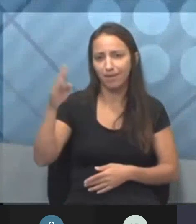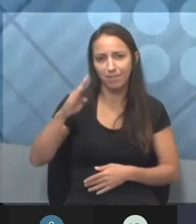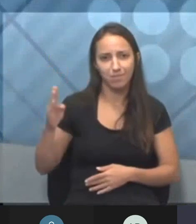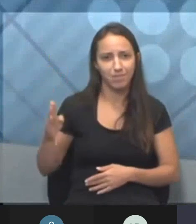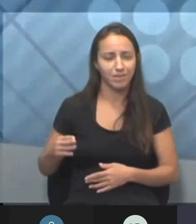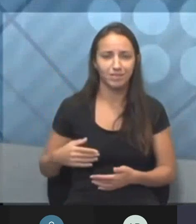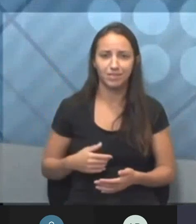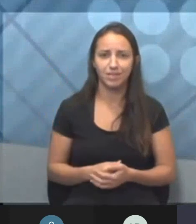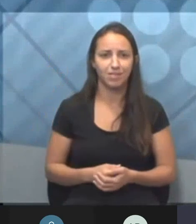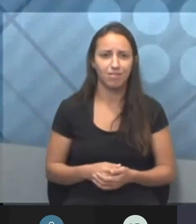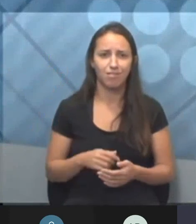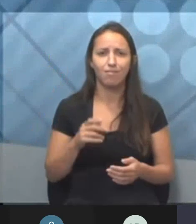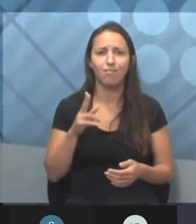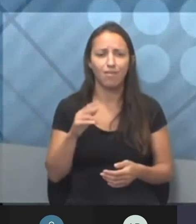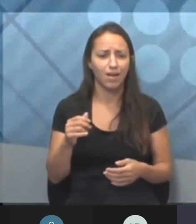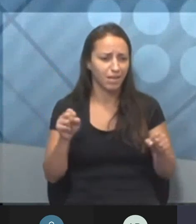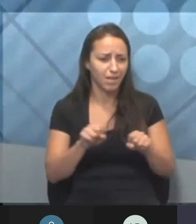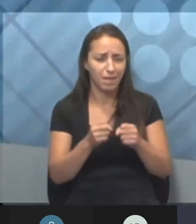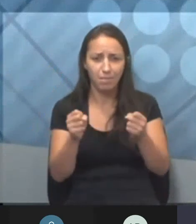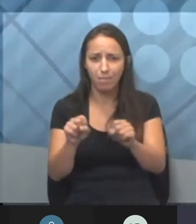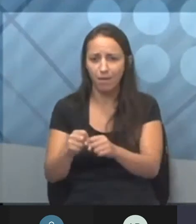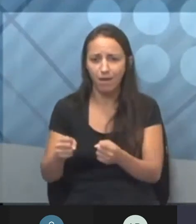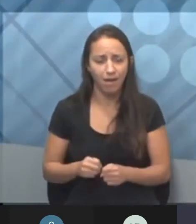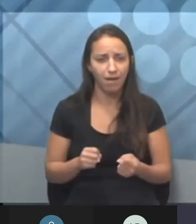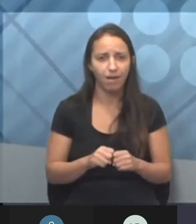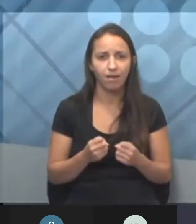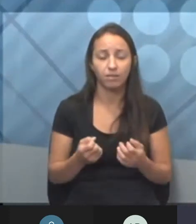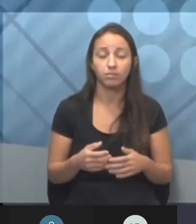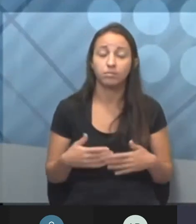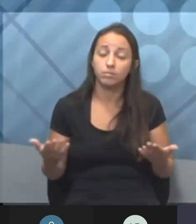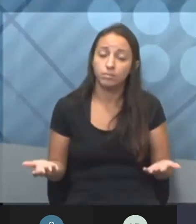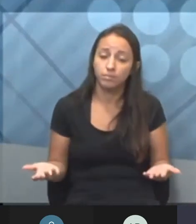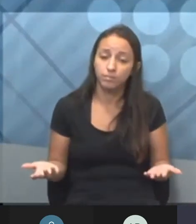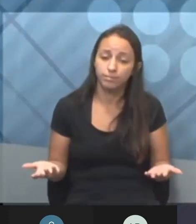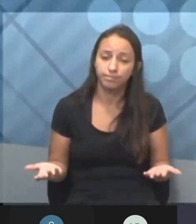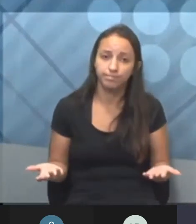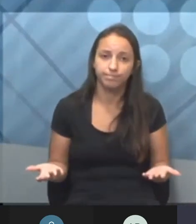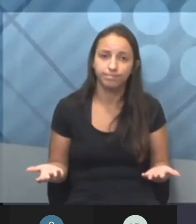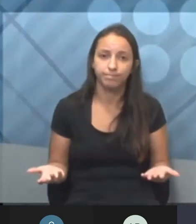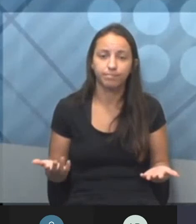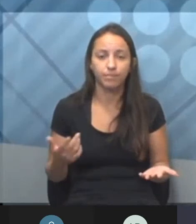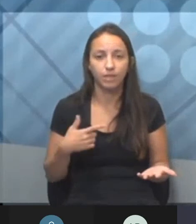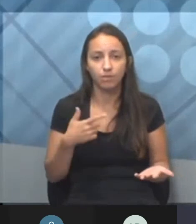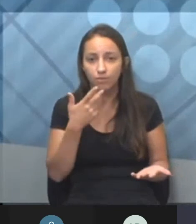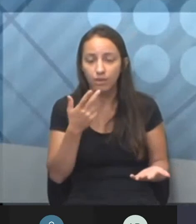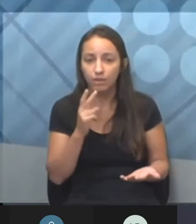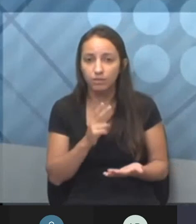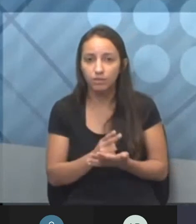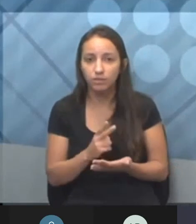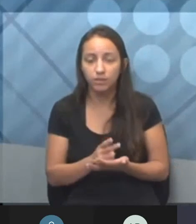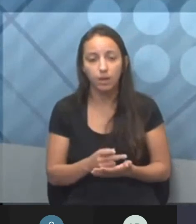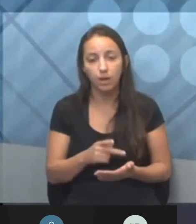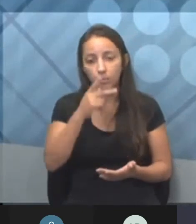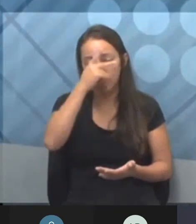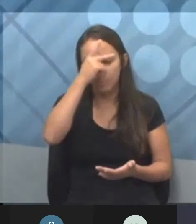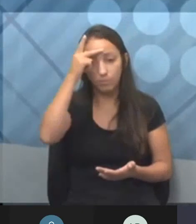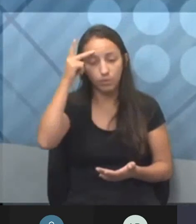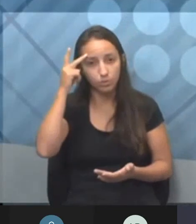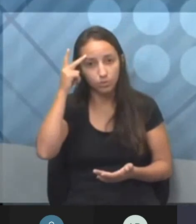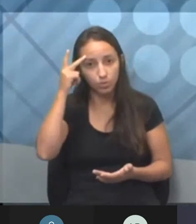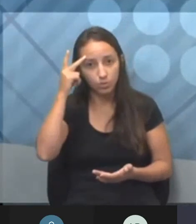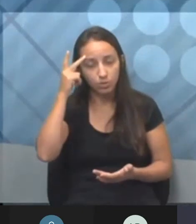não funciona, vai ter gente que vai quebrar, mas aí que tá. Entra naquela questão que eu falo sempre, que é da pessoa